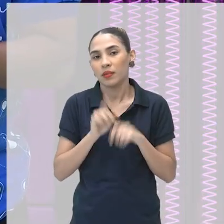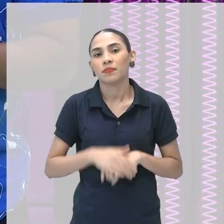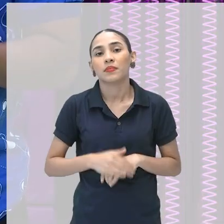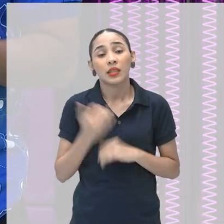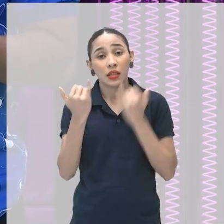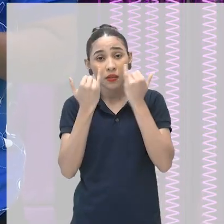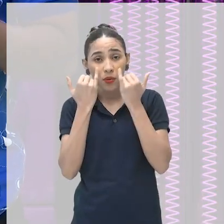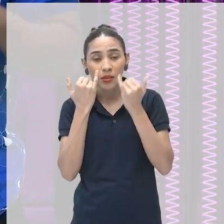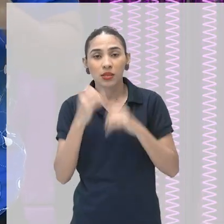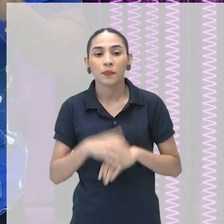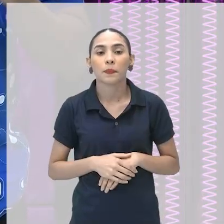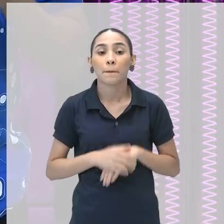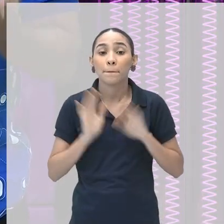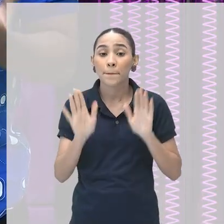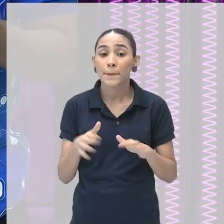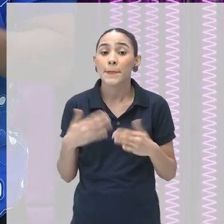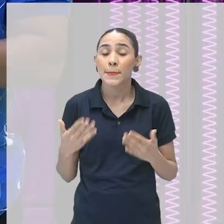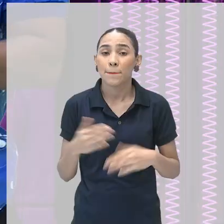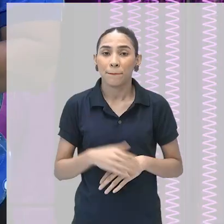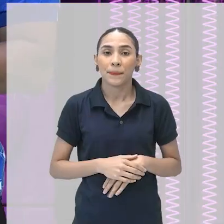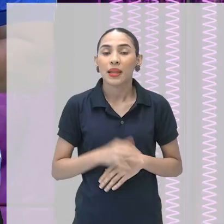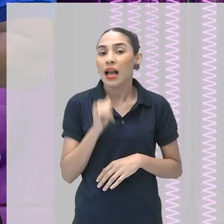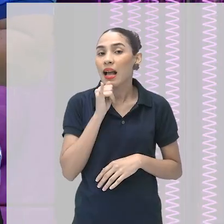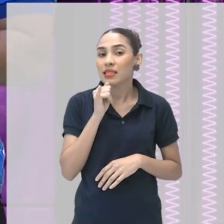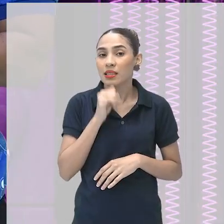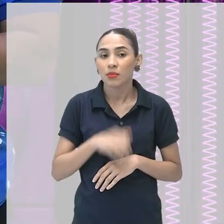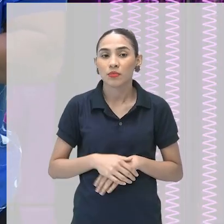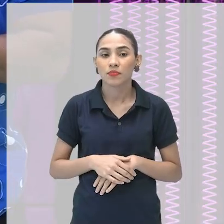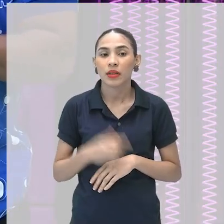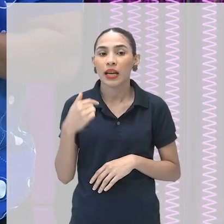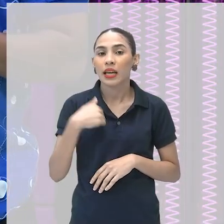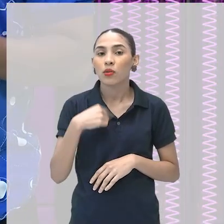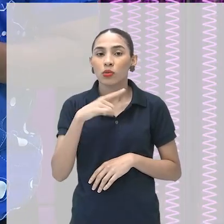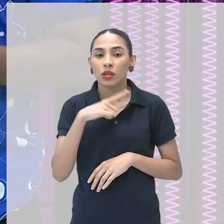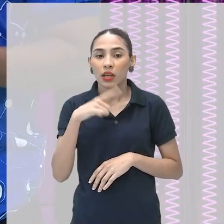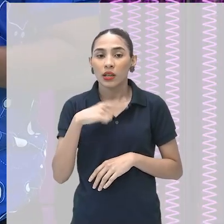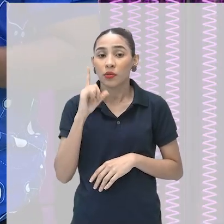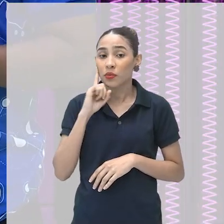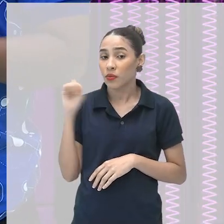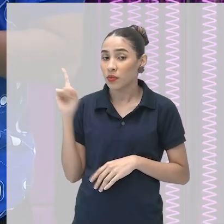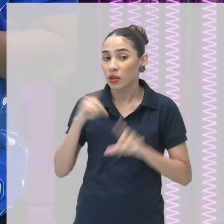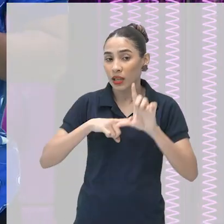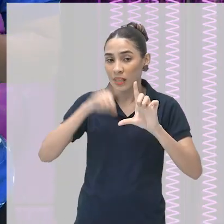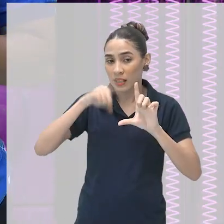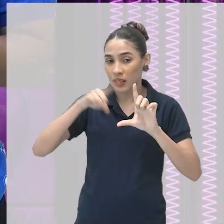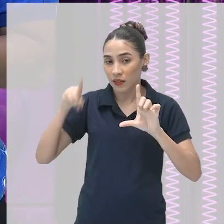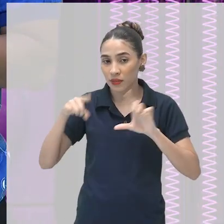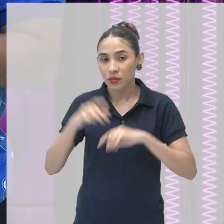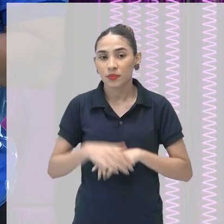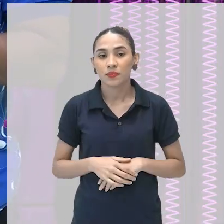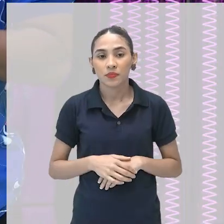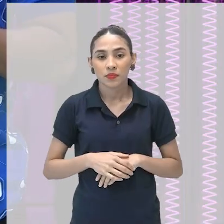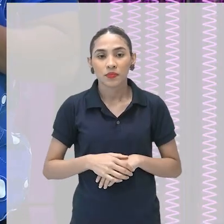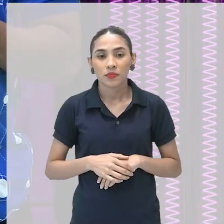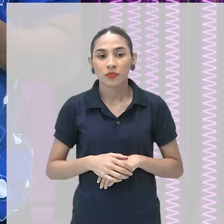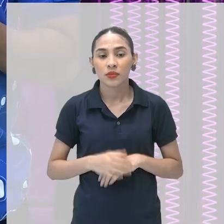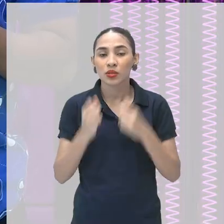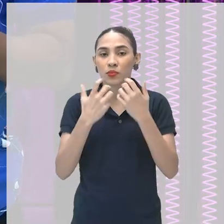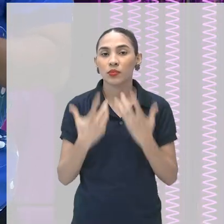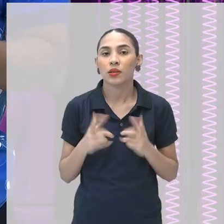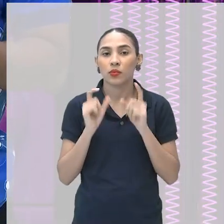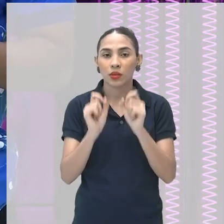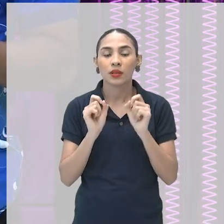as informações. Então, por exemplo, eu tenho um gráfico aqui ao meu lado, um gráfico que ele diz